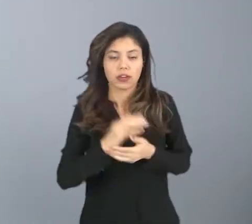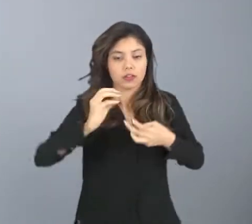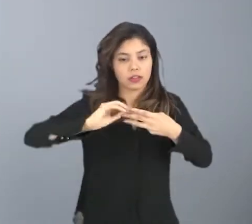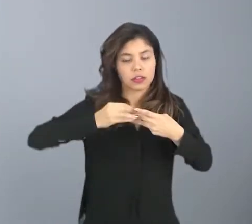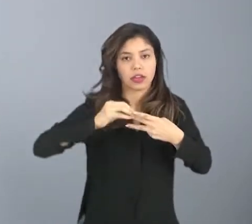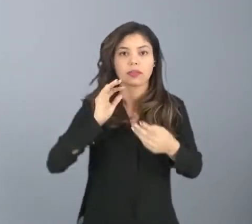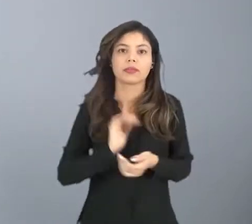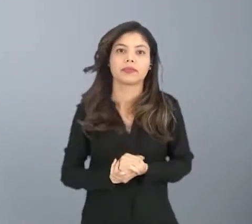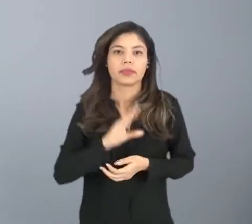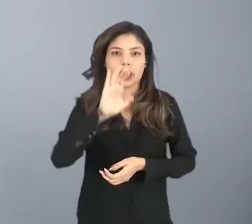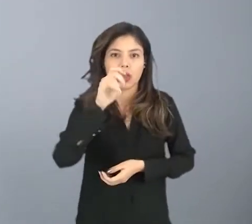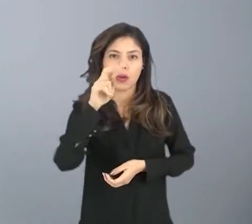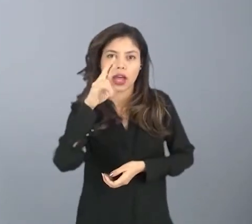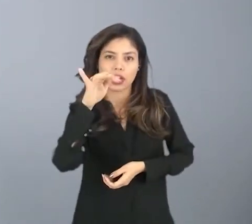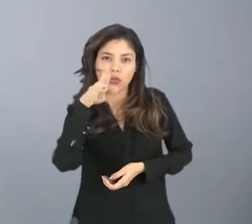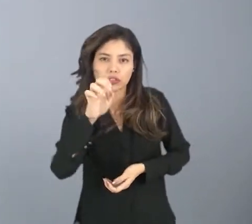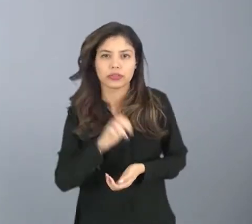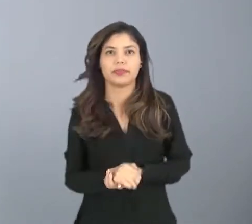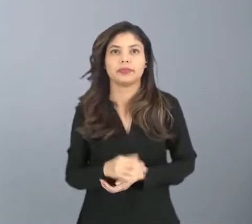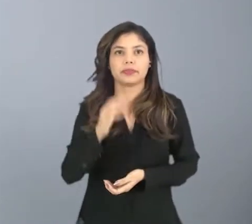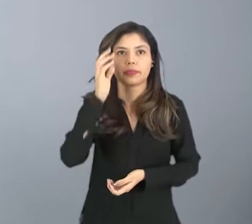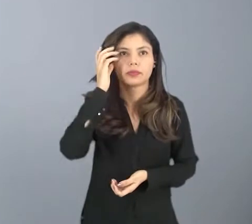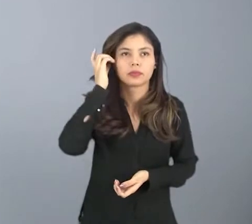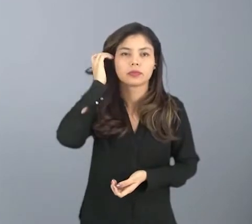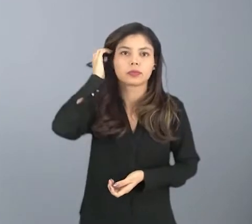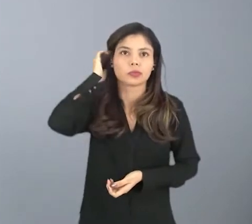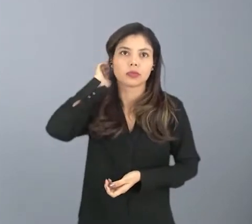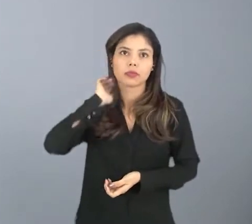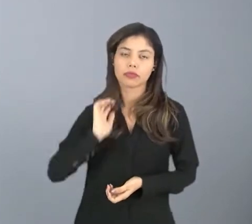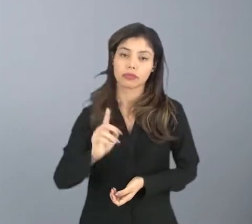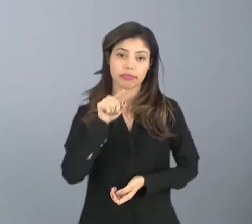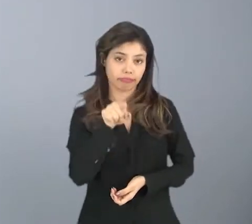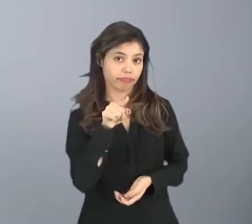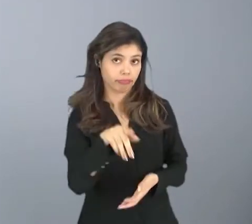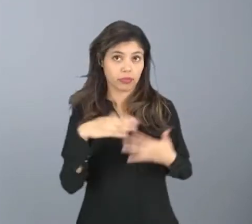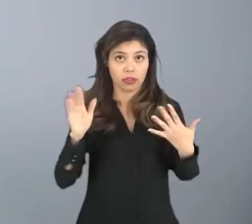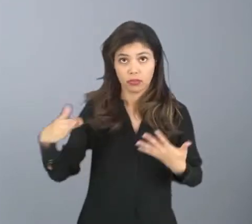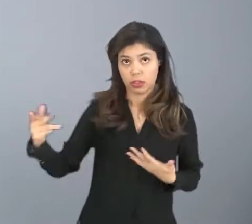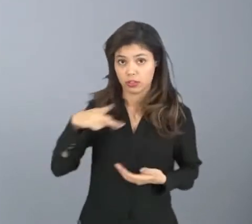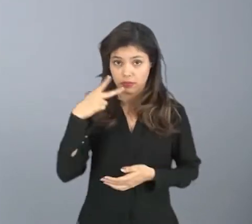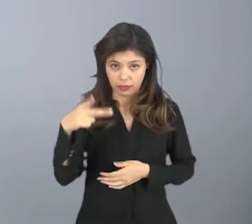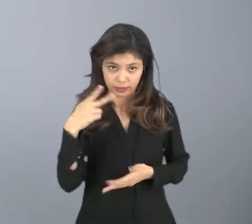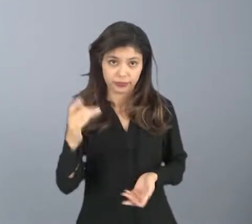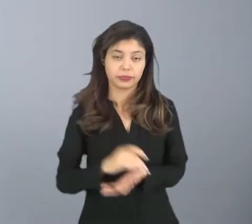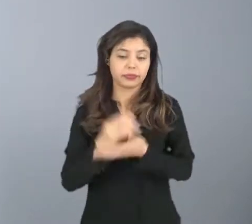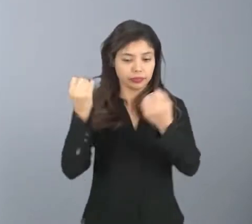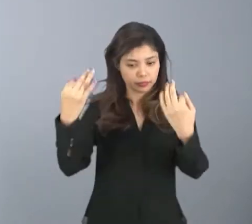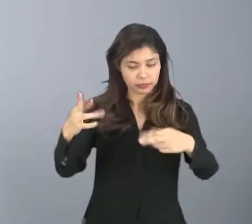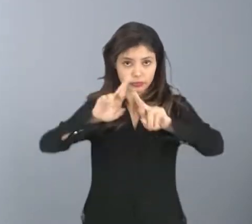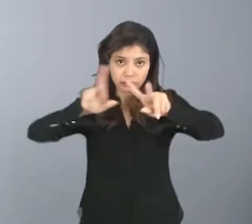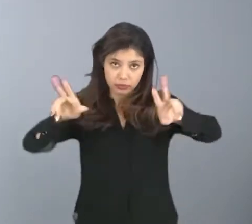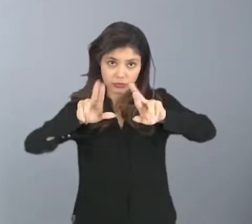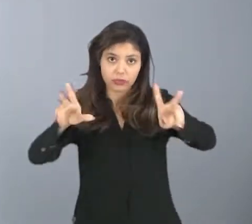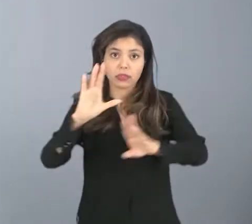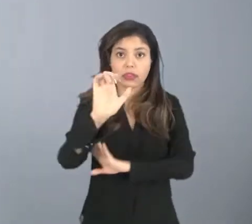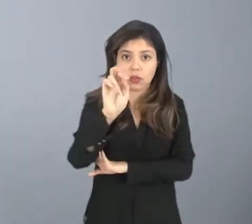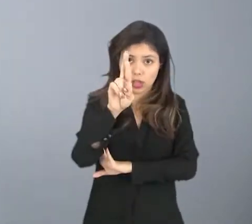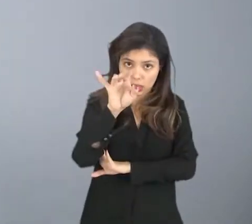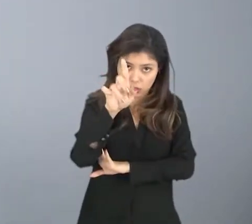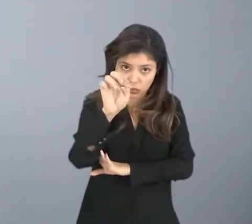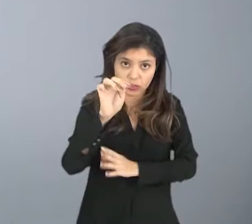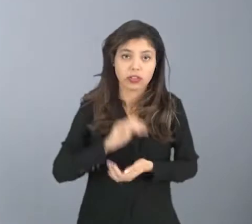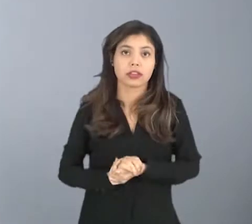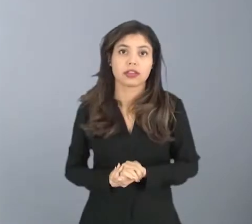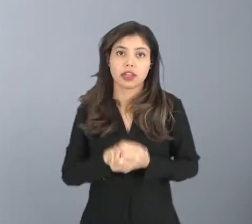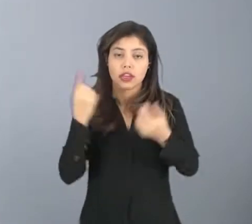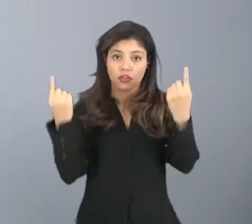de células eucariontes. E aí, quando a gente faz essa diferenciação de célula eucarionte e